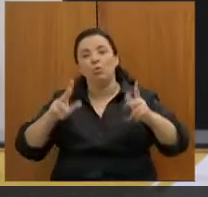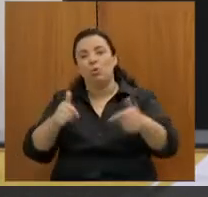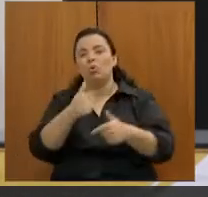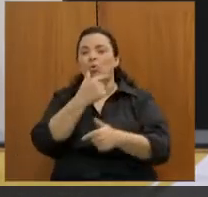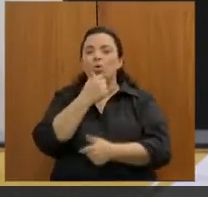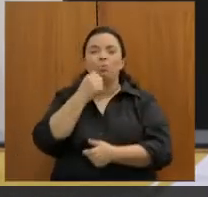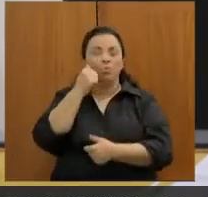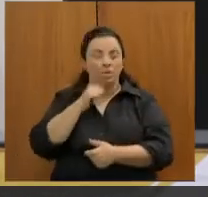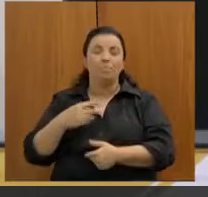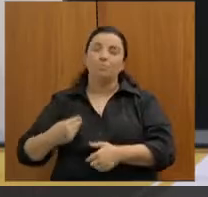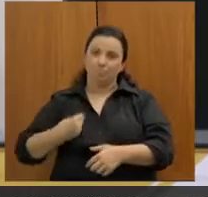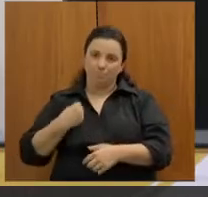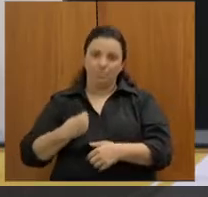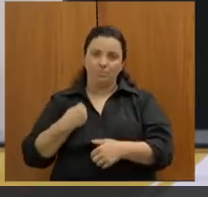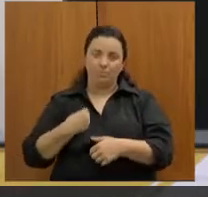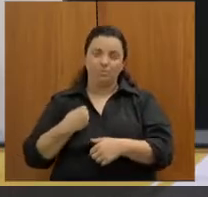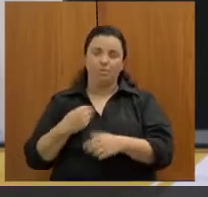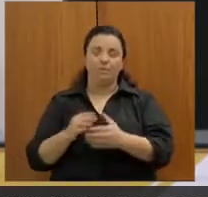que participaram